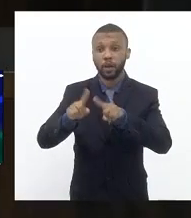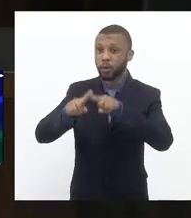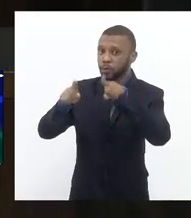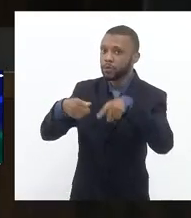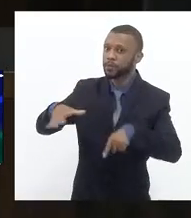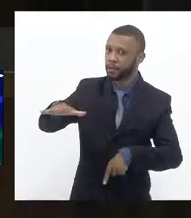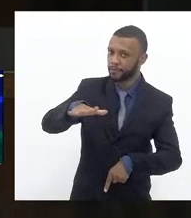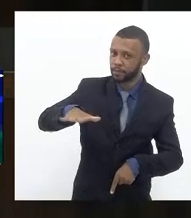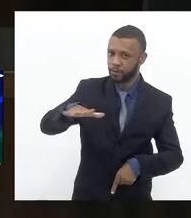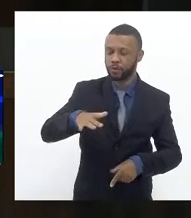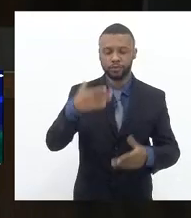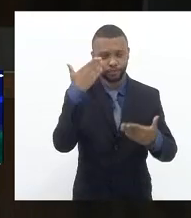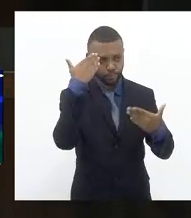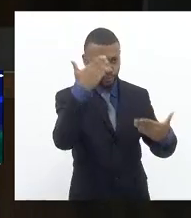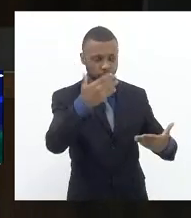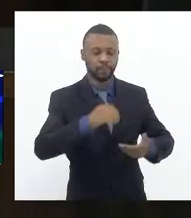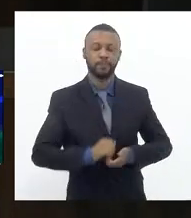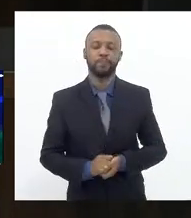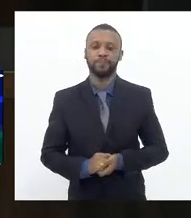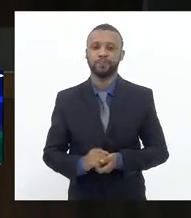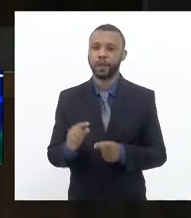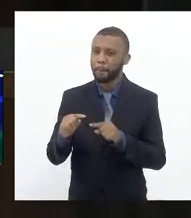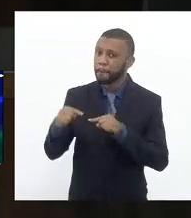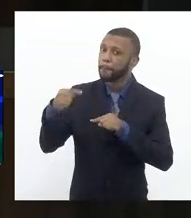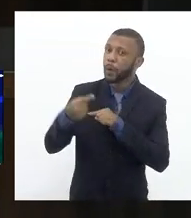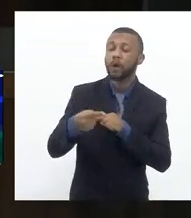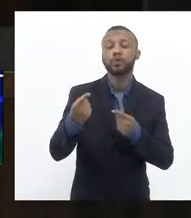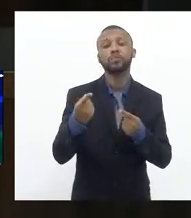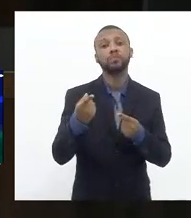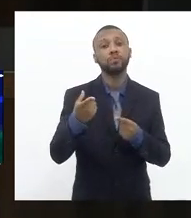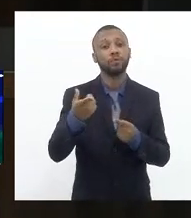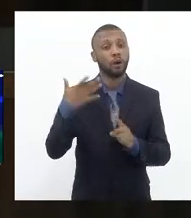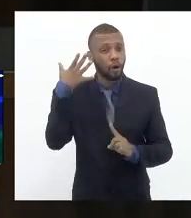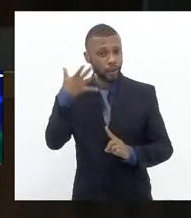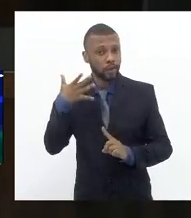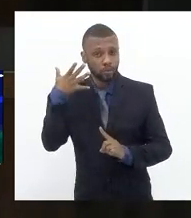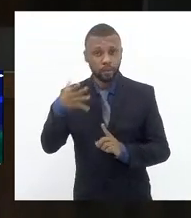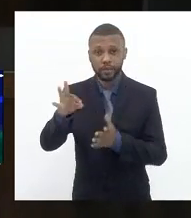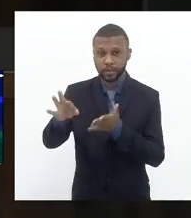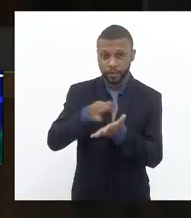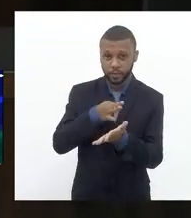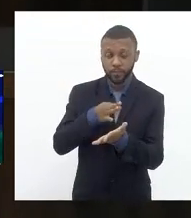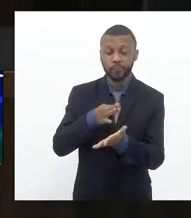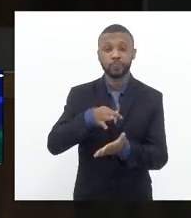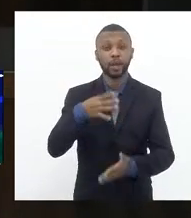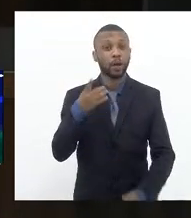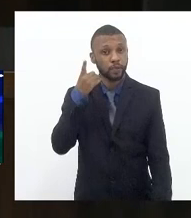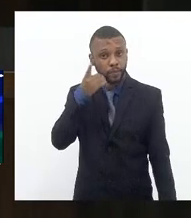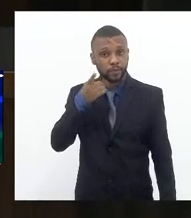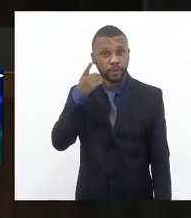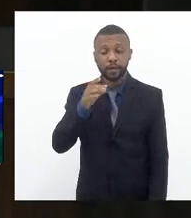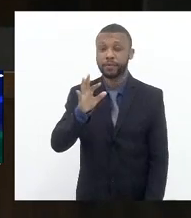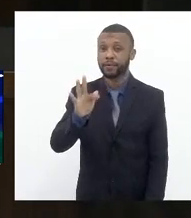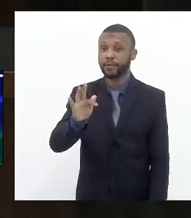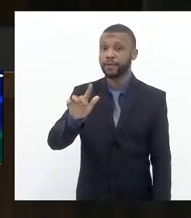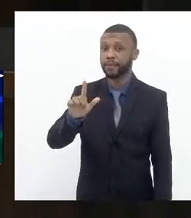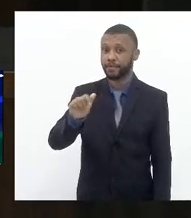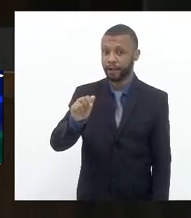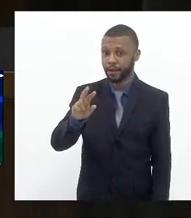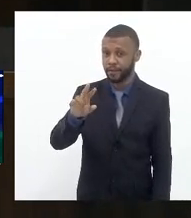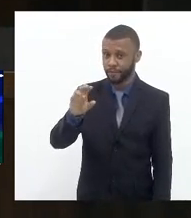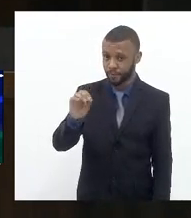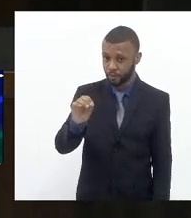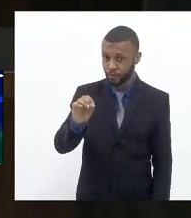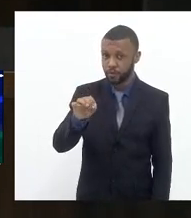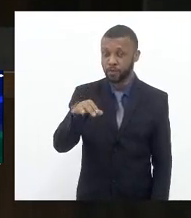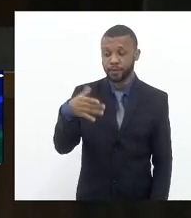Próximo orador inscrito, agradecendo a deputada Lana Passos, é o nobre deputado Flávio Serafini. Vossa Excelência tem 10 minutos para